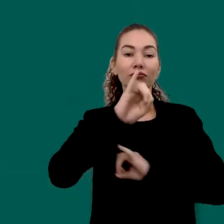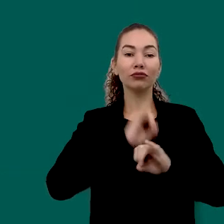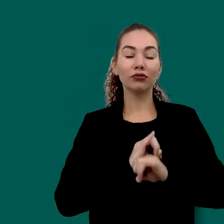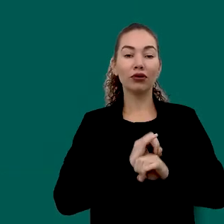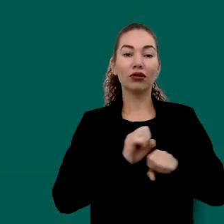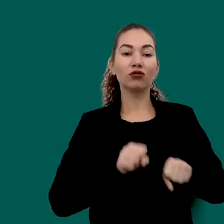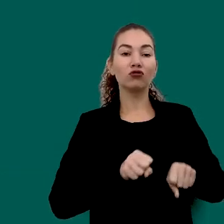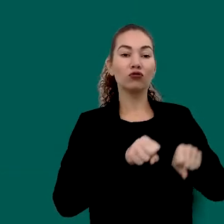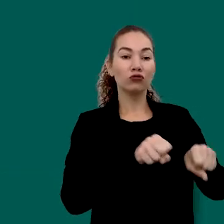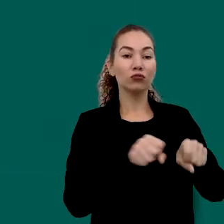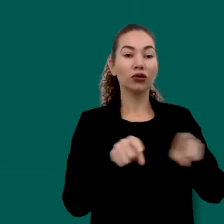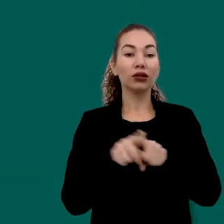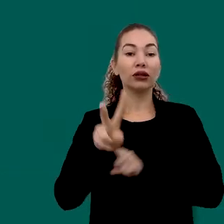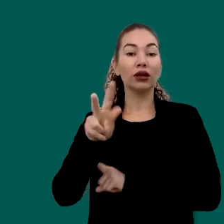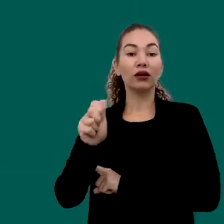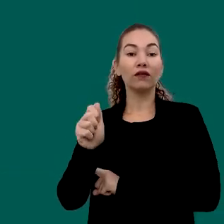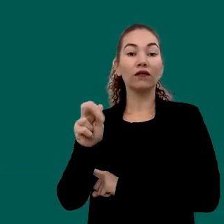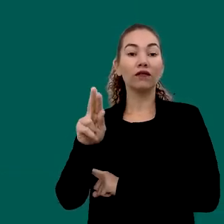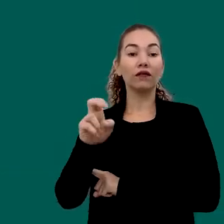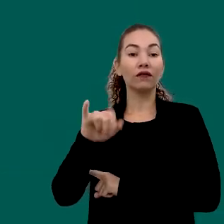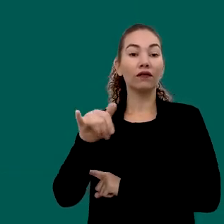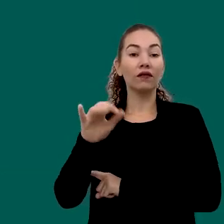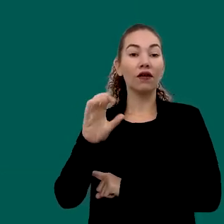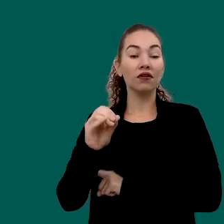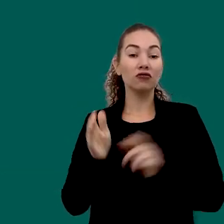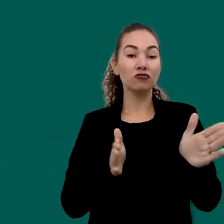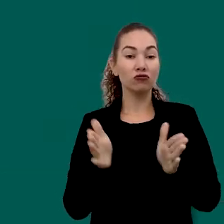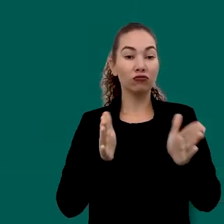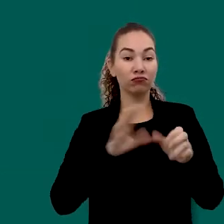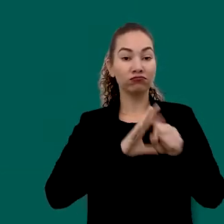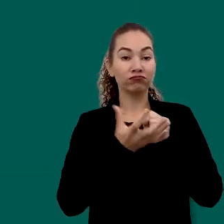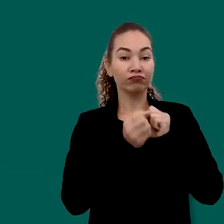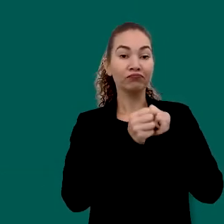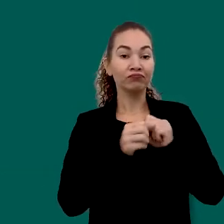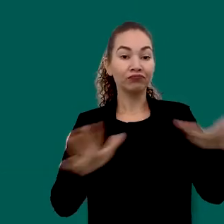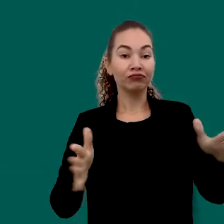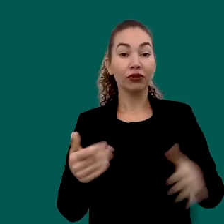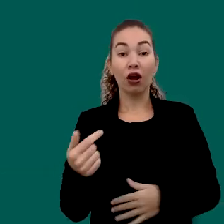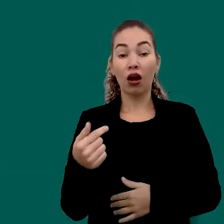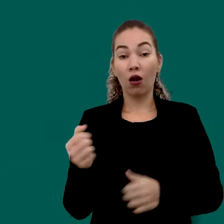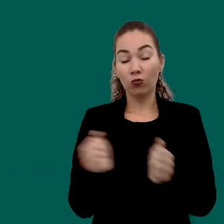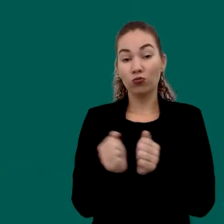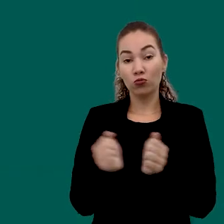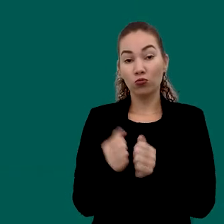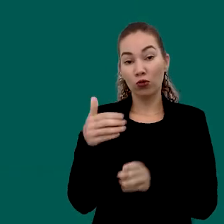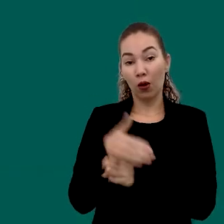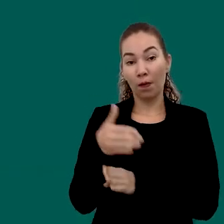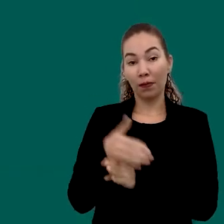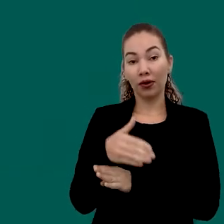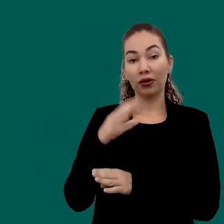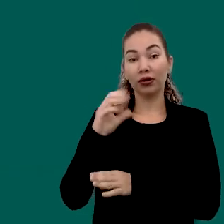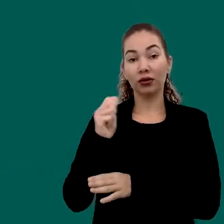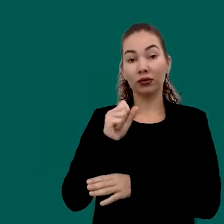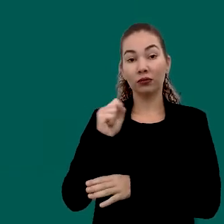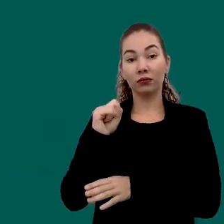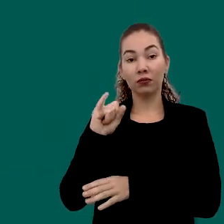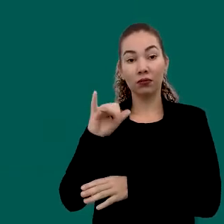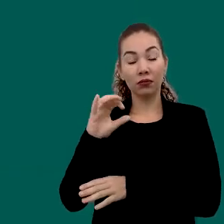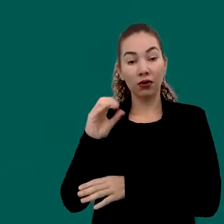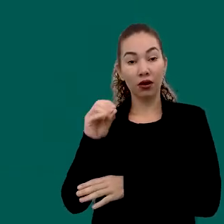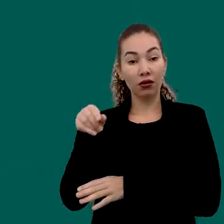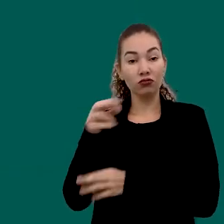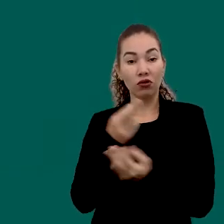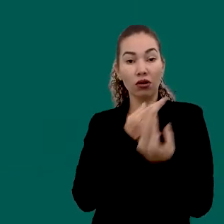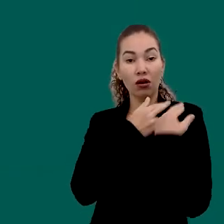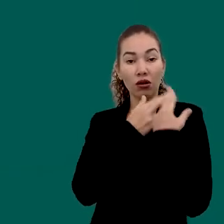e do varejo supermercadista durante a pandemia. Comigo aqui estão o Cássio Mônaco, né, responsável